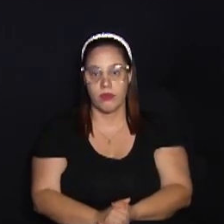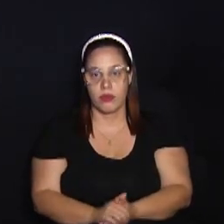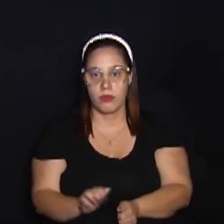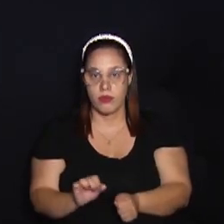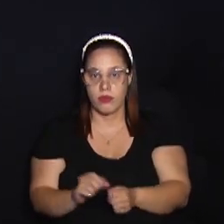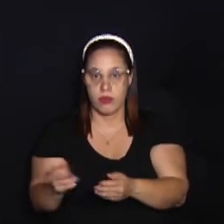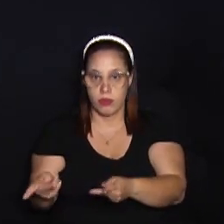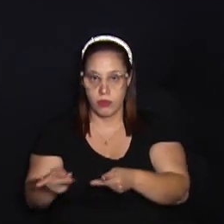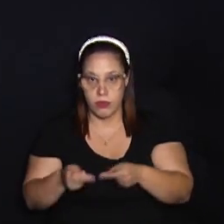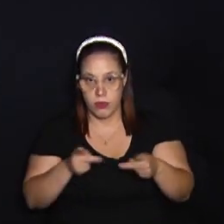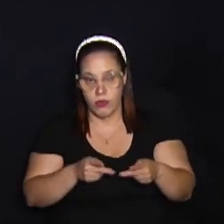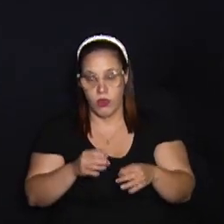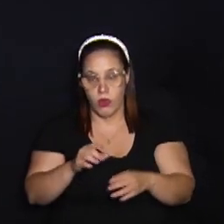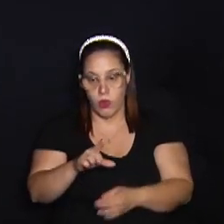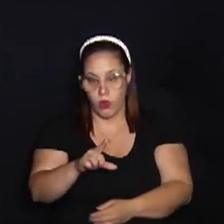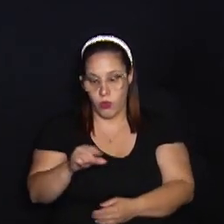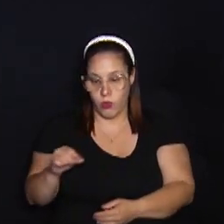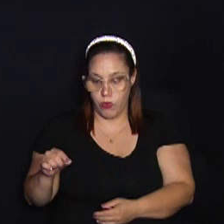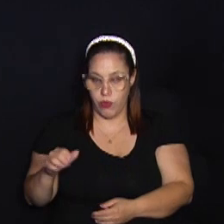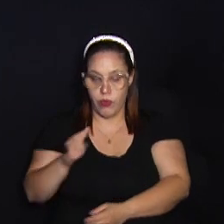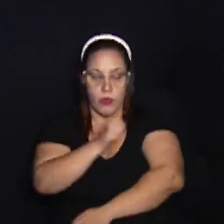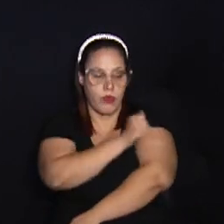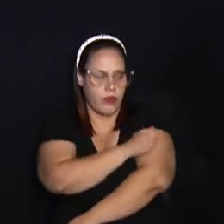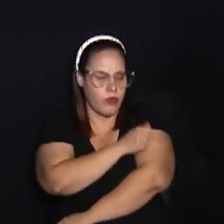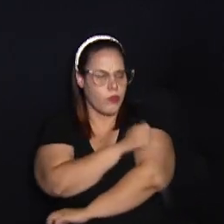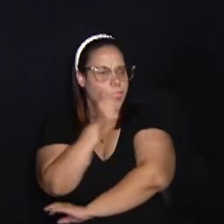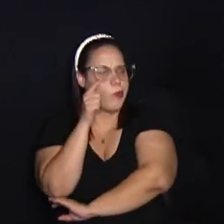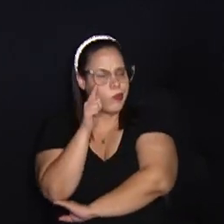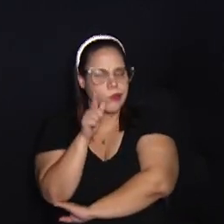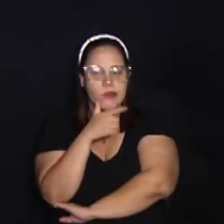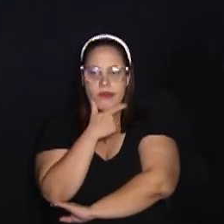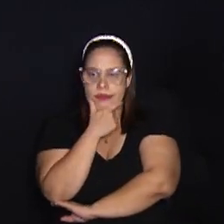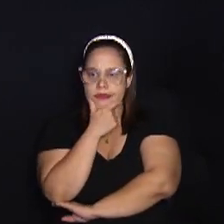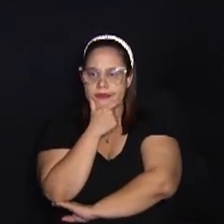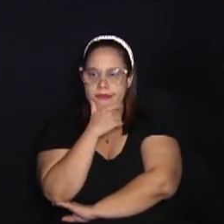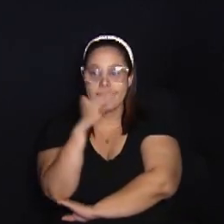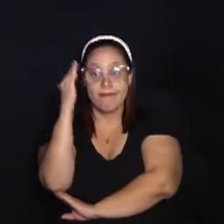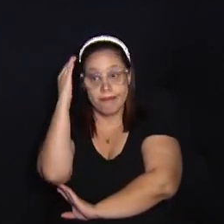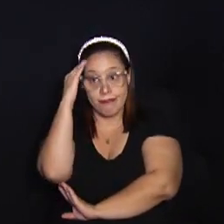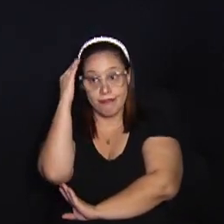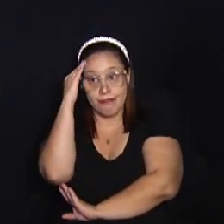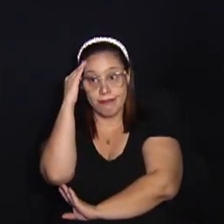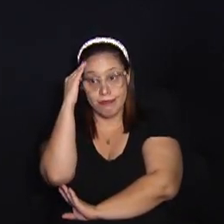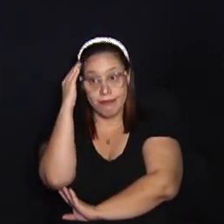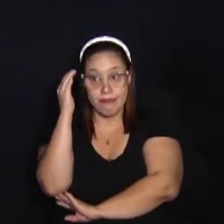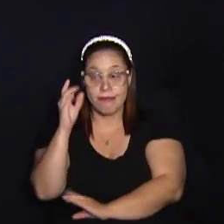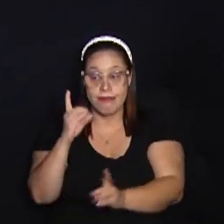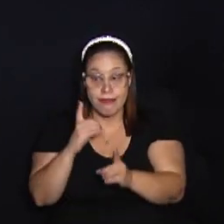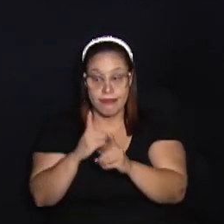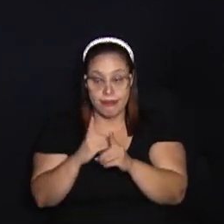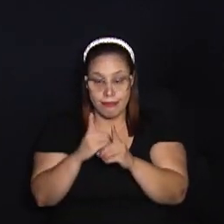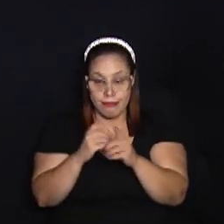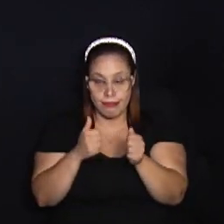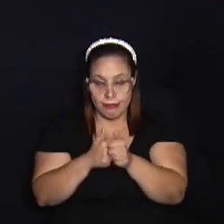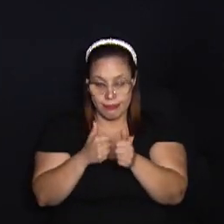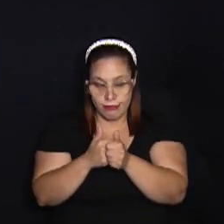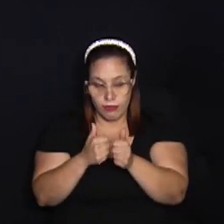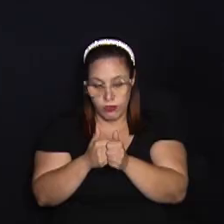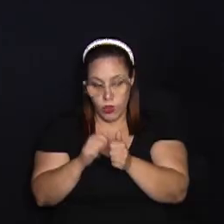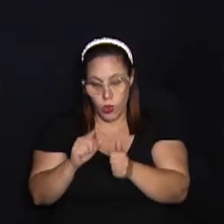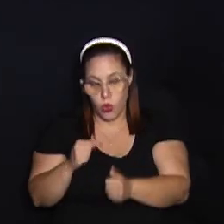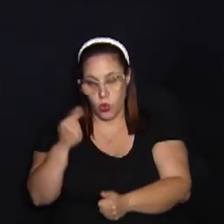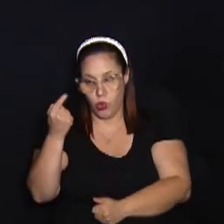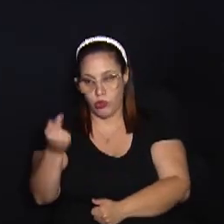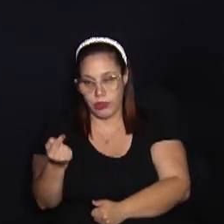gente faz visitas externas para os alunos conseguirem também entender ali um pouco de perto